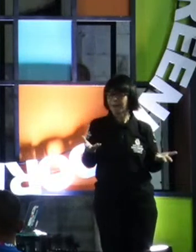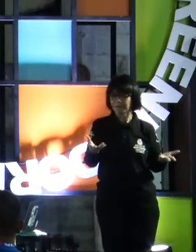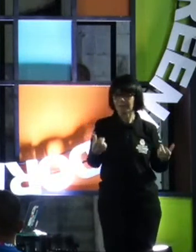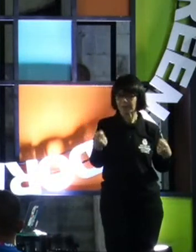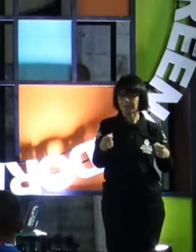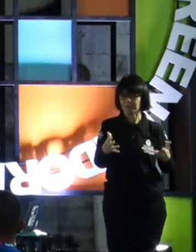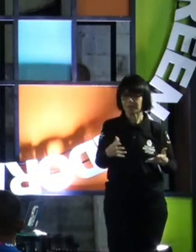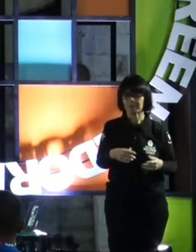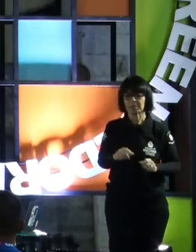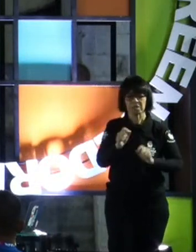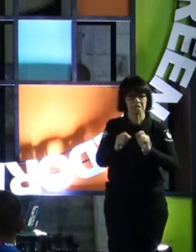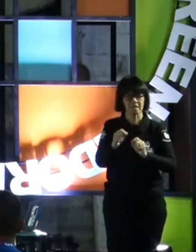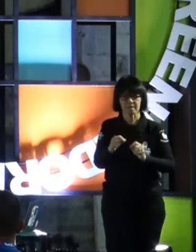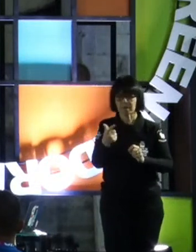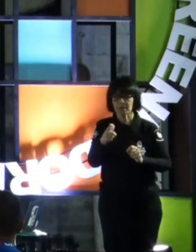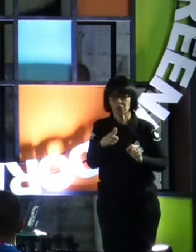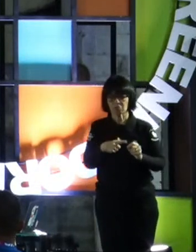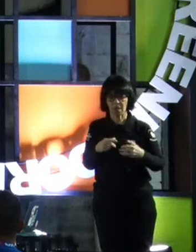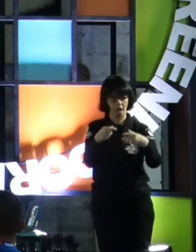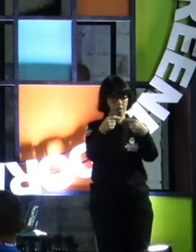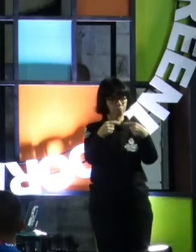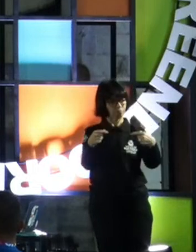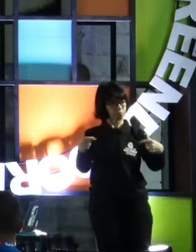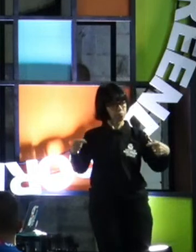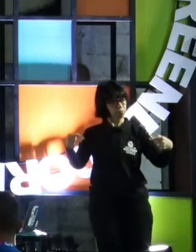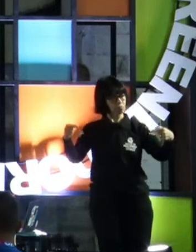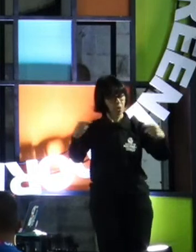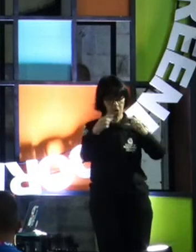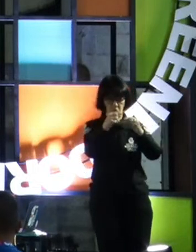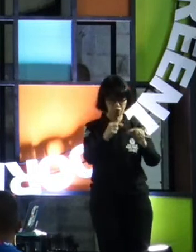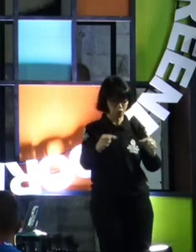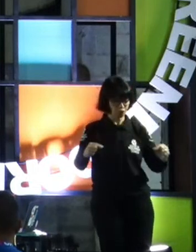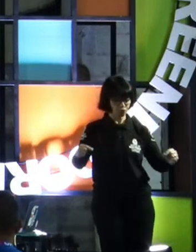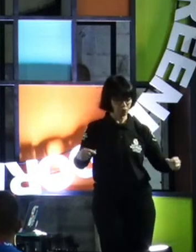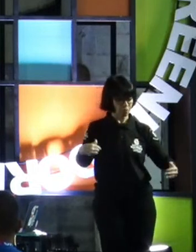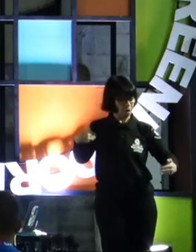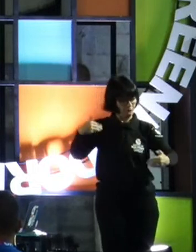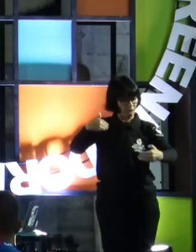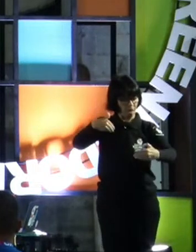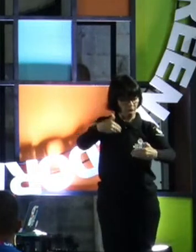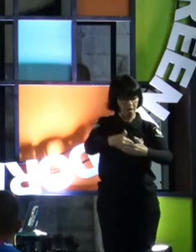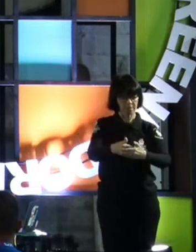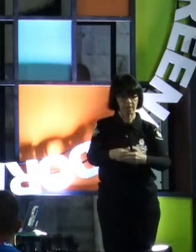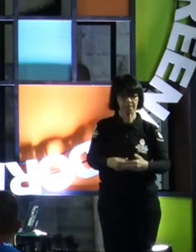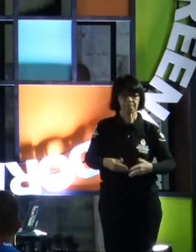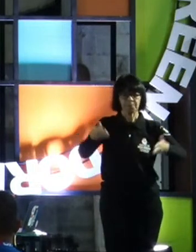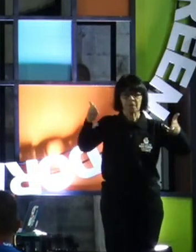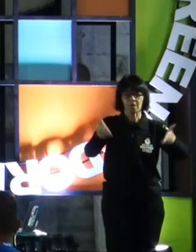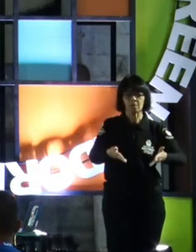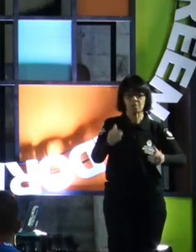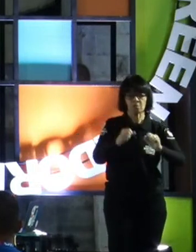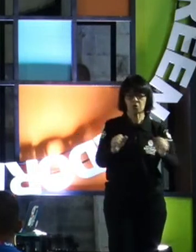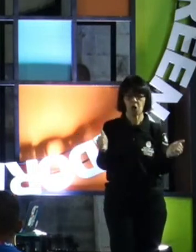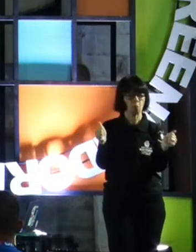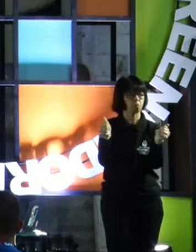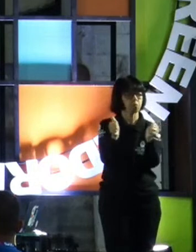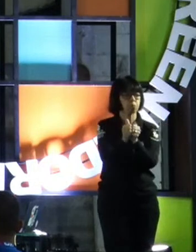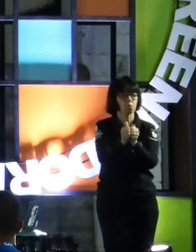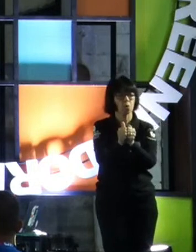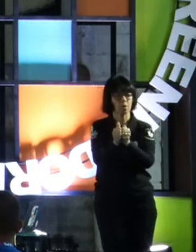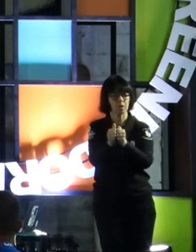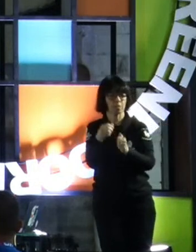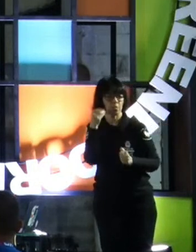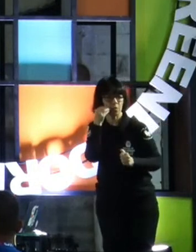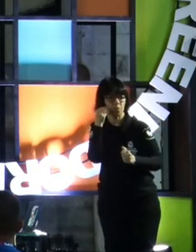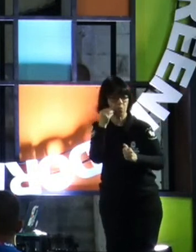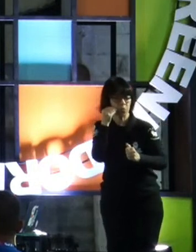Meira, de que não existe uma linha constante do tempo. O presente ele é o encontro entre as